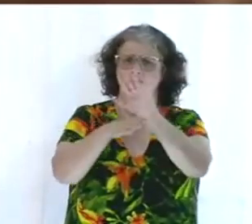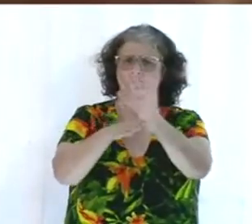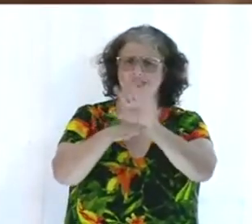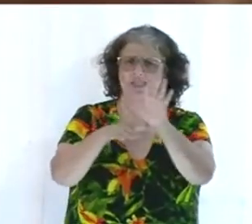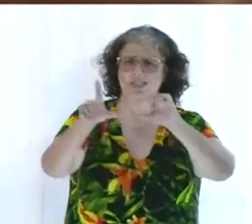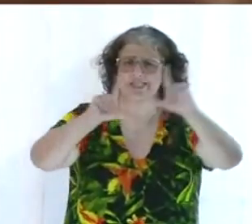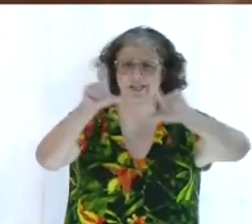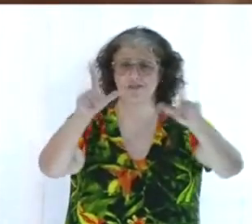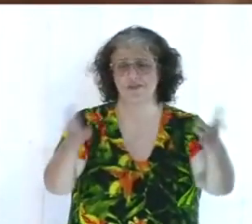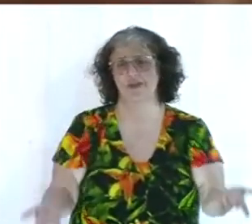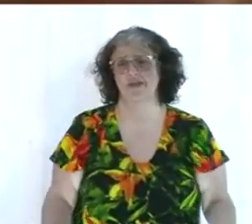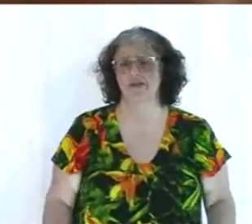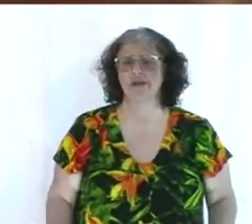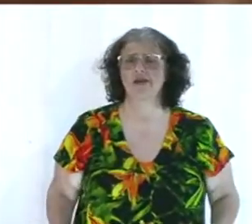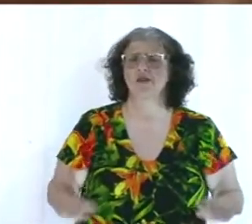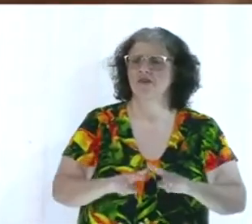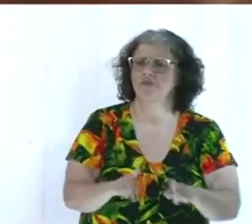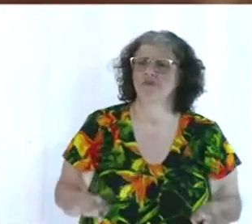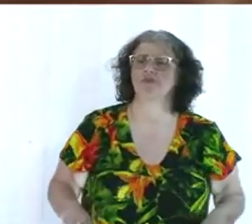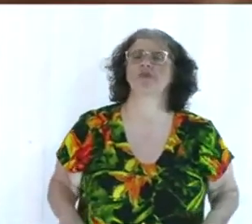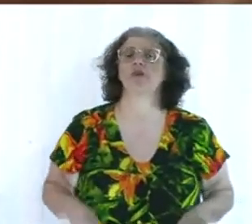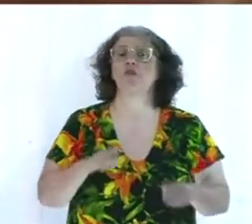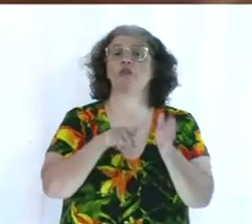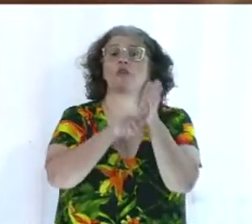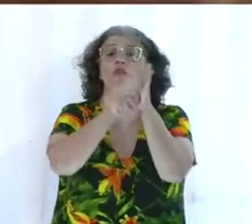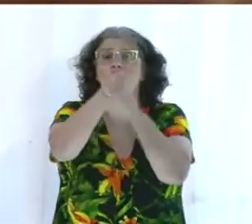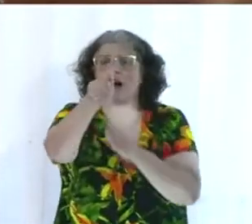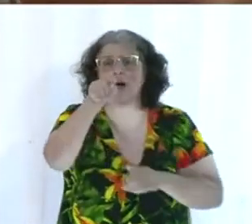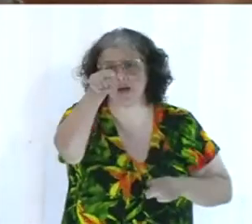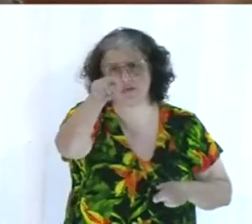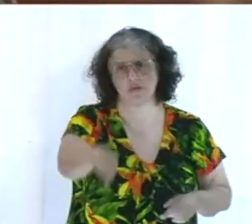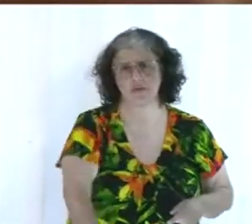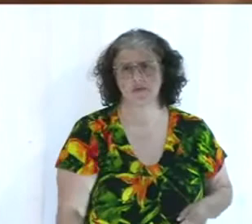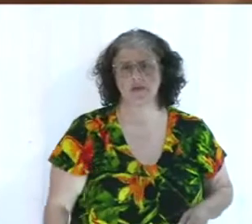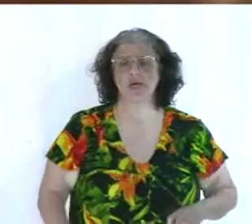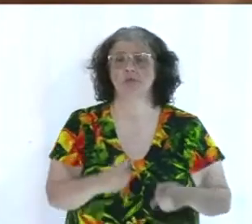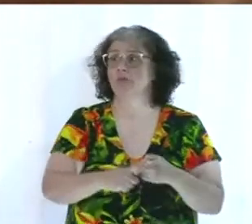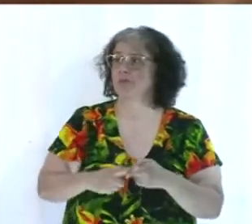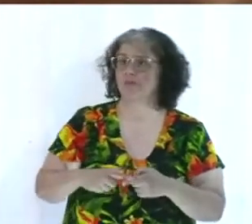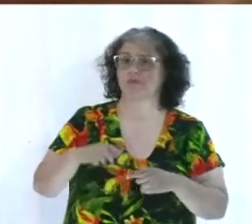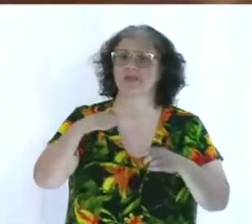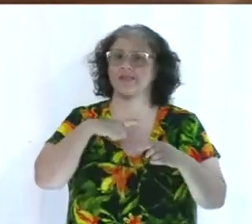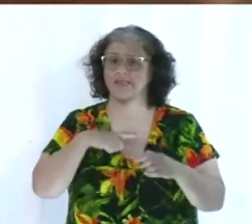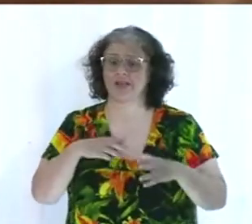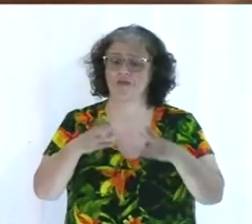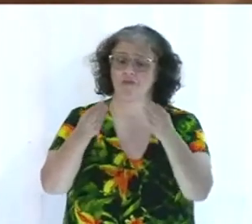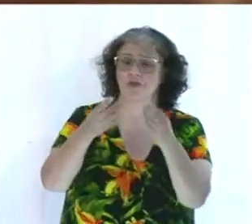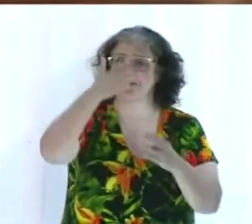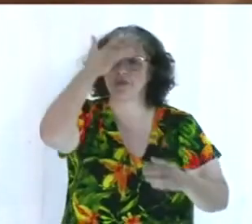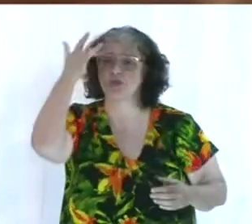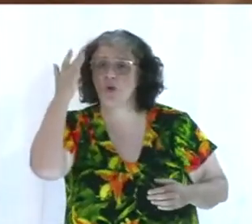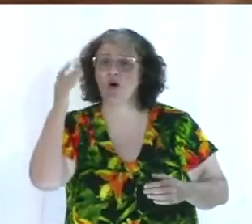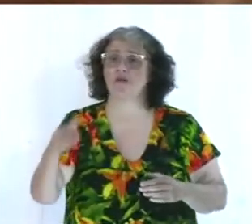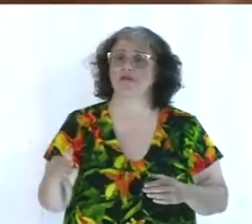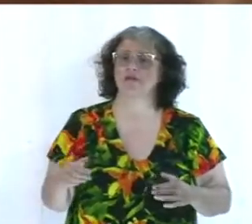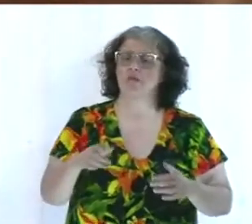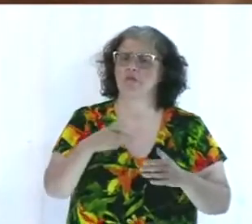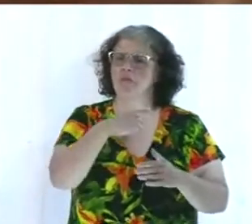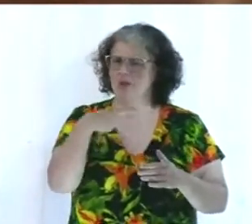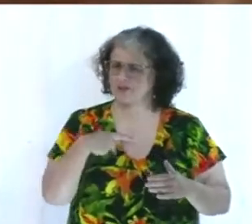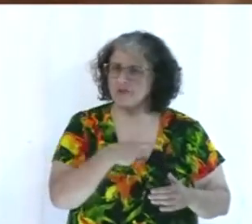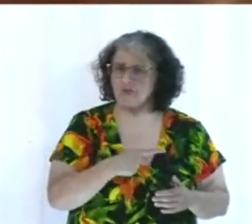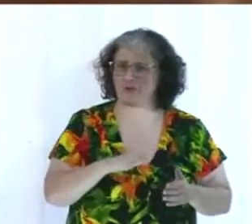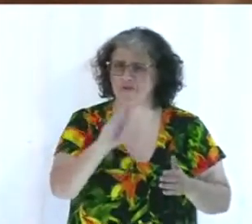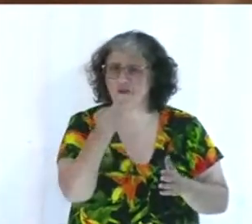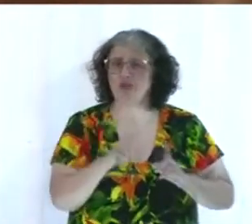televisão, pelo rádio, pela internet, porque Deus vai cobrar isso de nós. Não adianta você apontar o dedo para o erro e dizer: ali